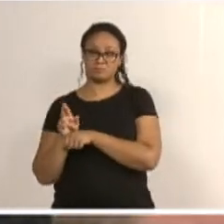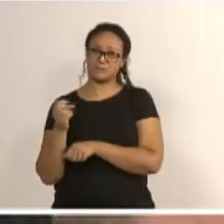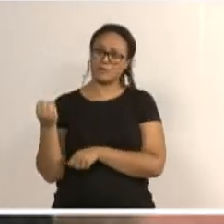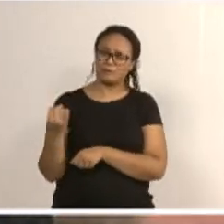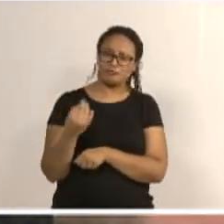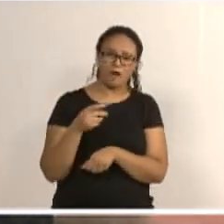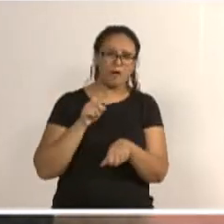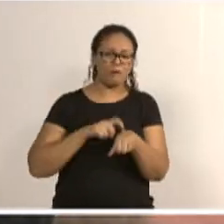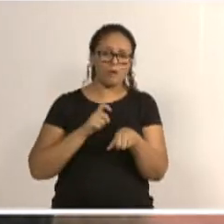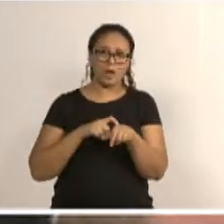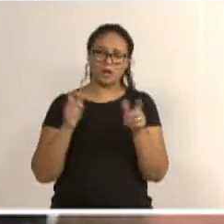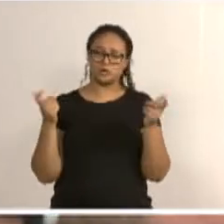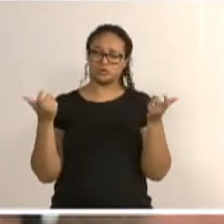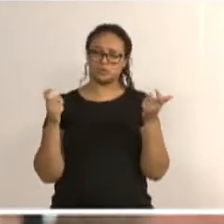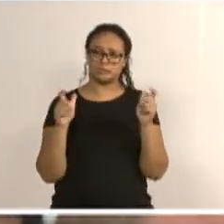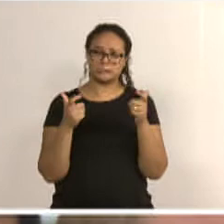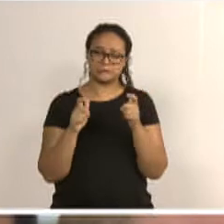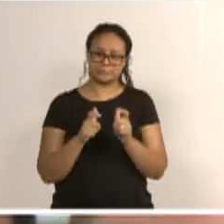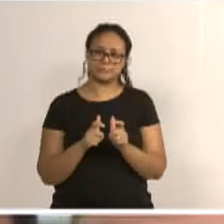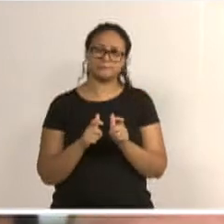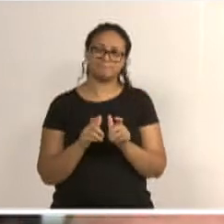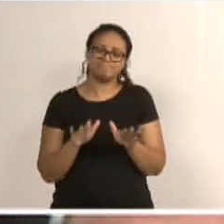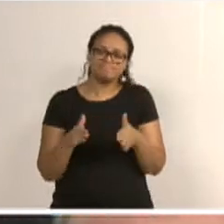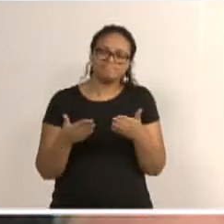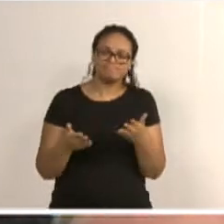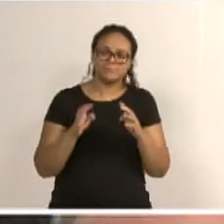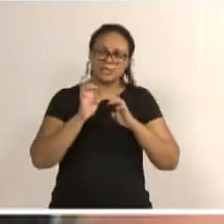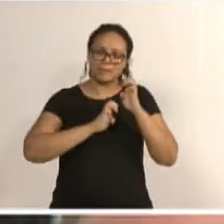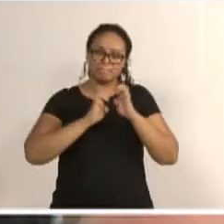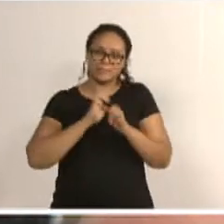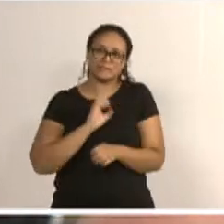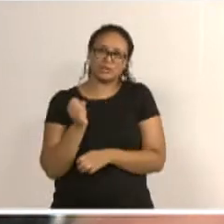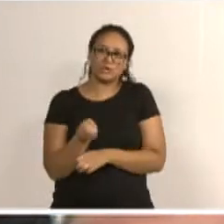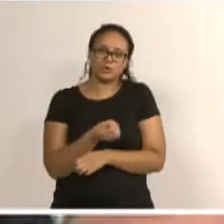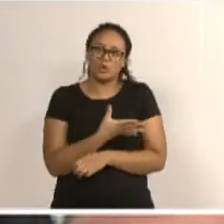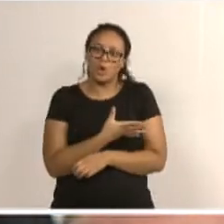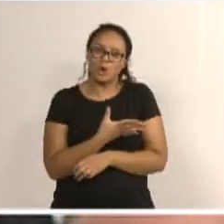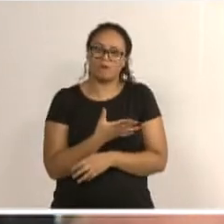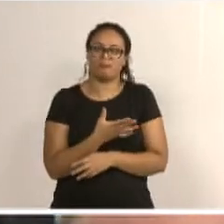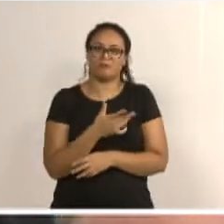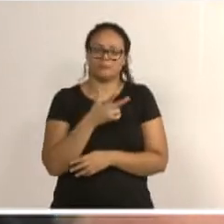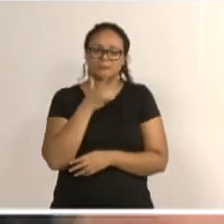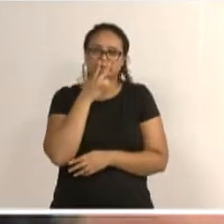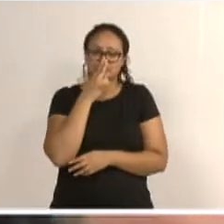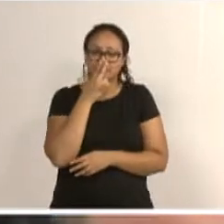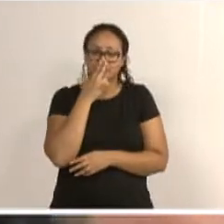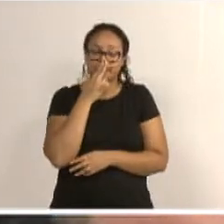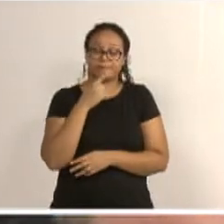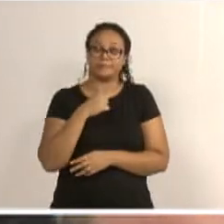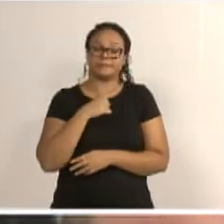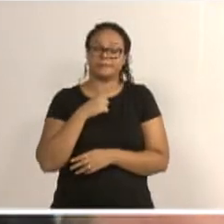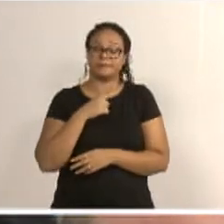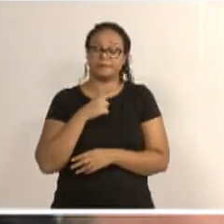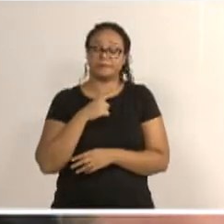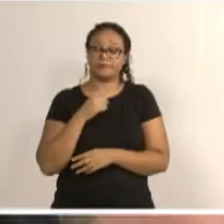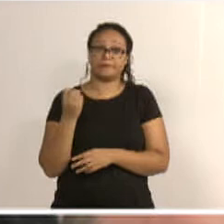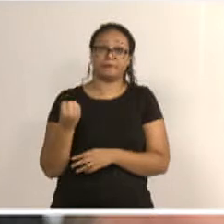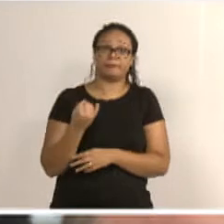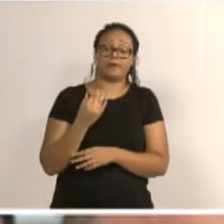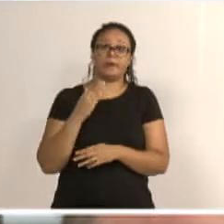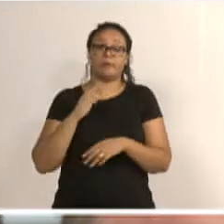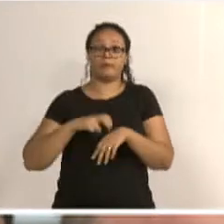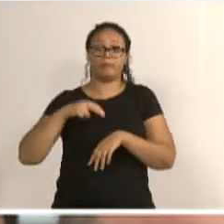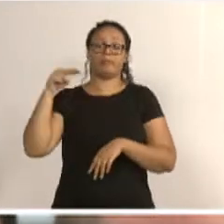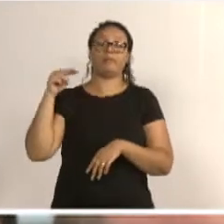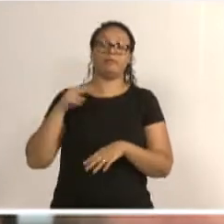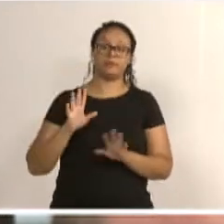Né? Sem falar em articulado, porque hoje o pessoal está socado dentro de um ônibus de 15 metros, que tiraram alguns bancos ainda, que